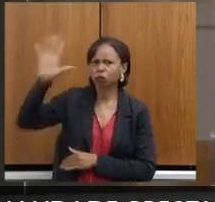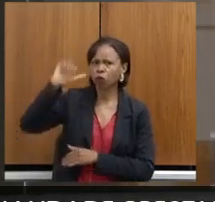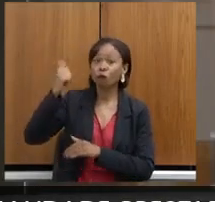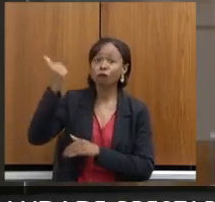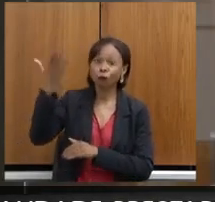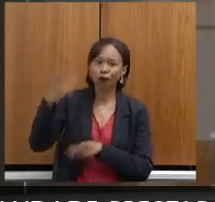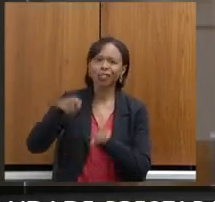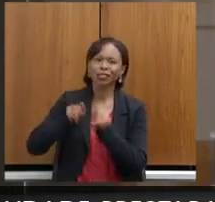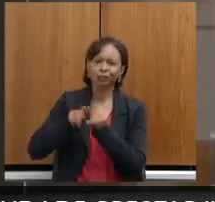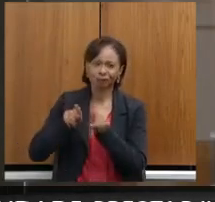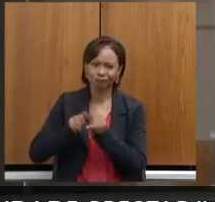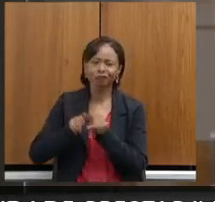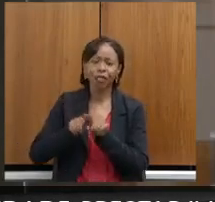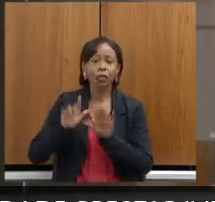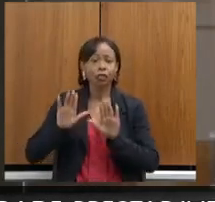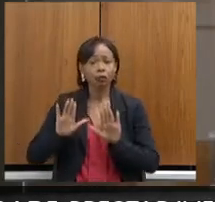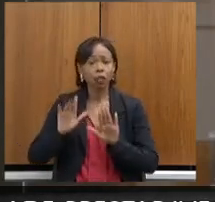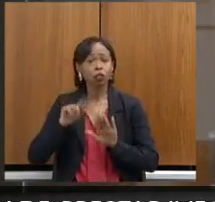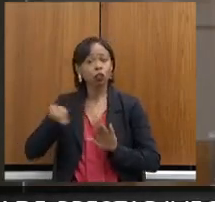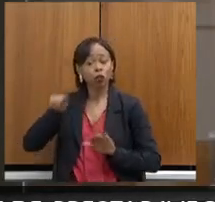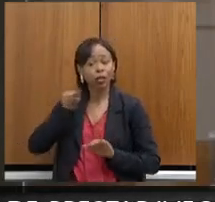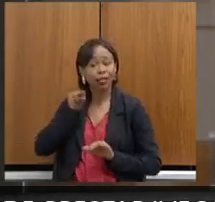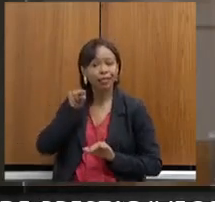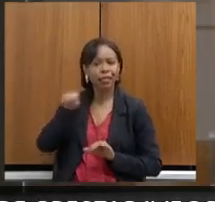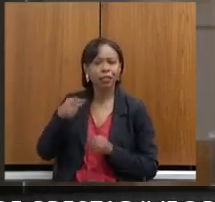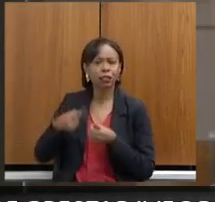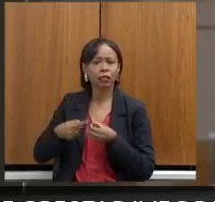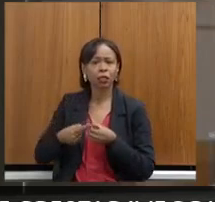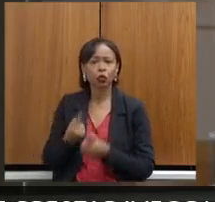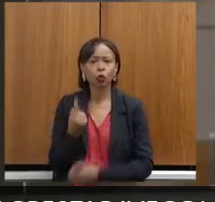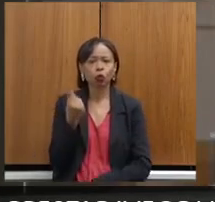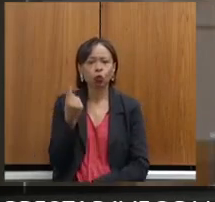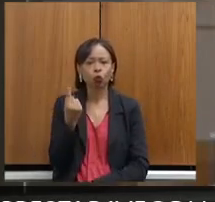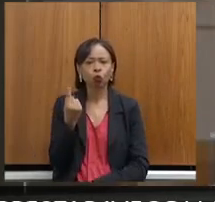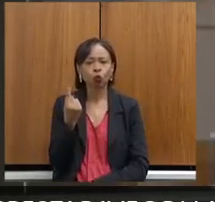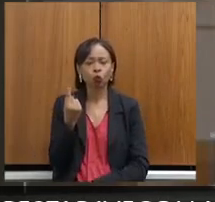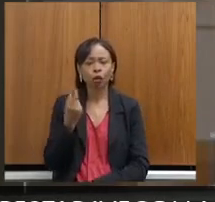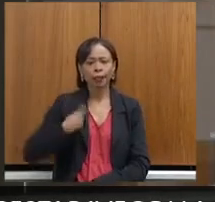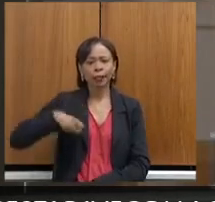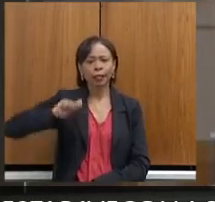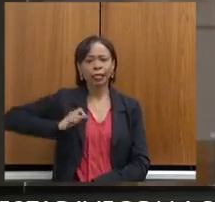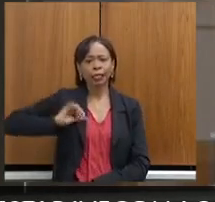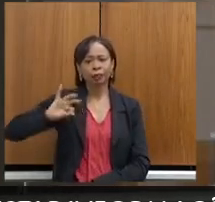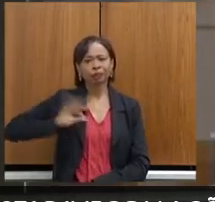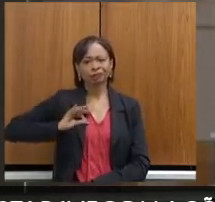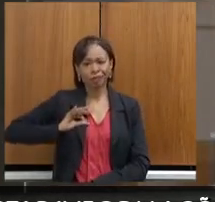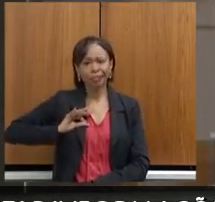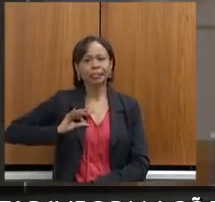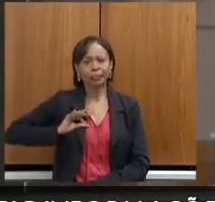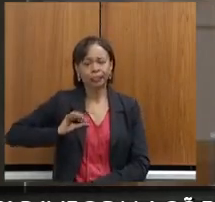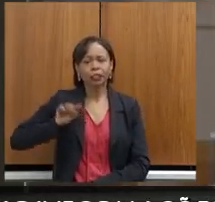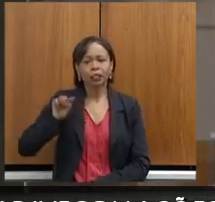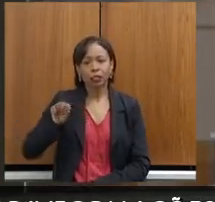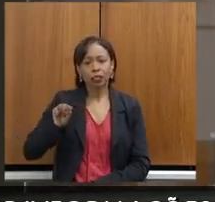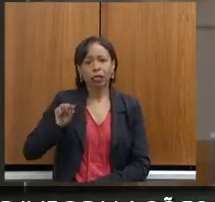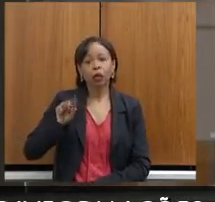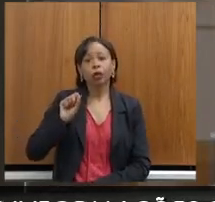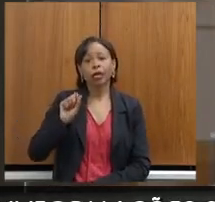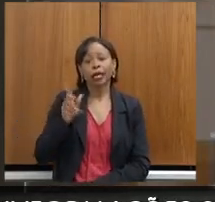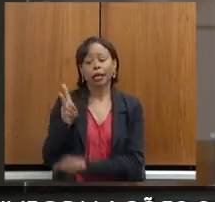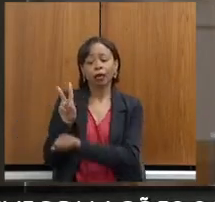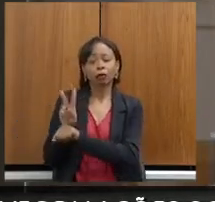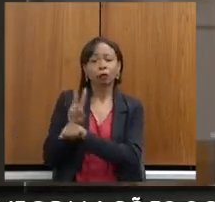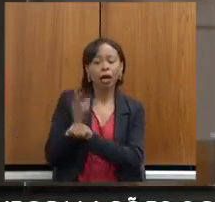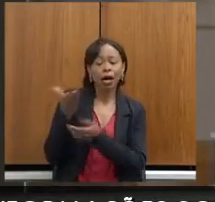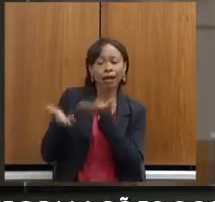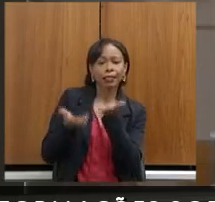fora do Brasil e nós estamos lá com é um delegado de polícia que concorre a planta a plantões em